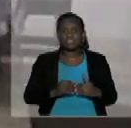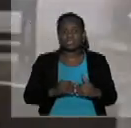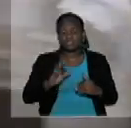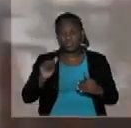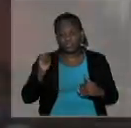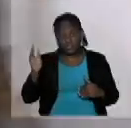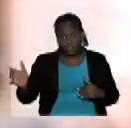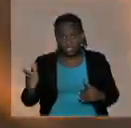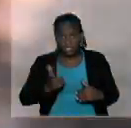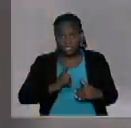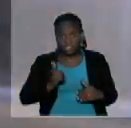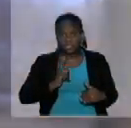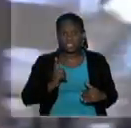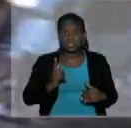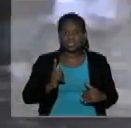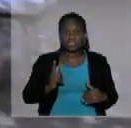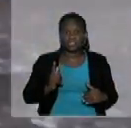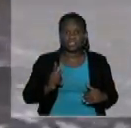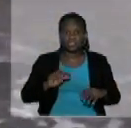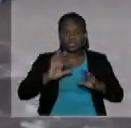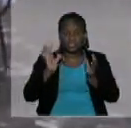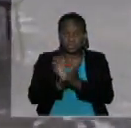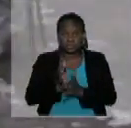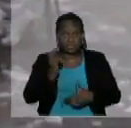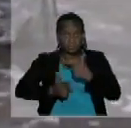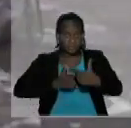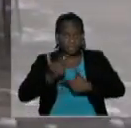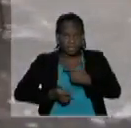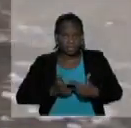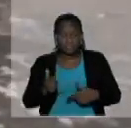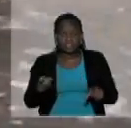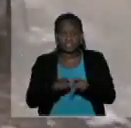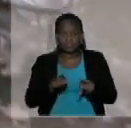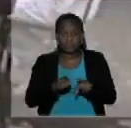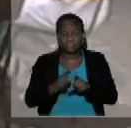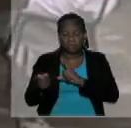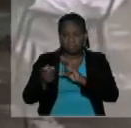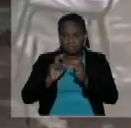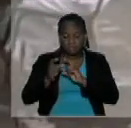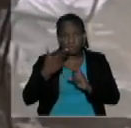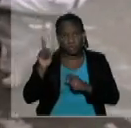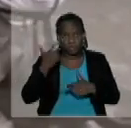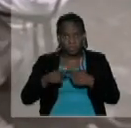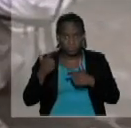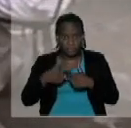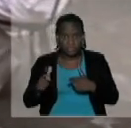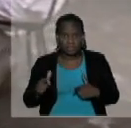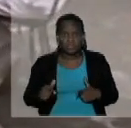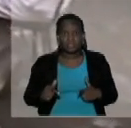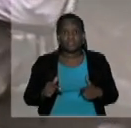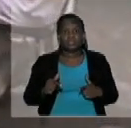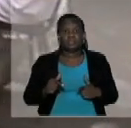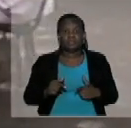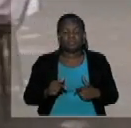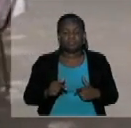Cá fora estão os grupos de trabalhos, né, também discutindo outras questões.